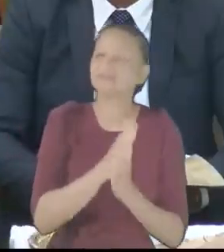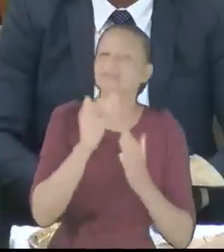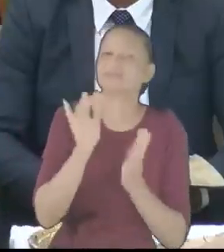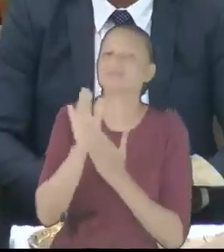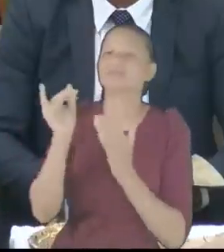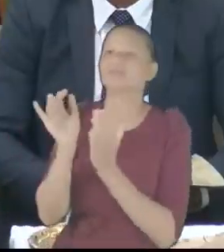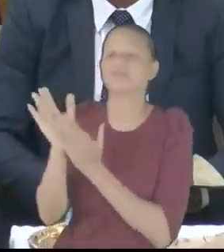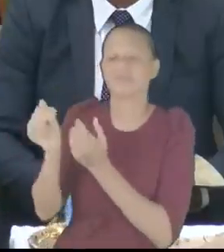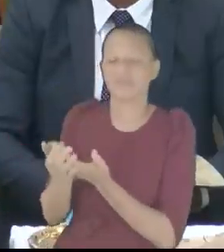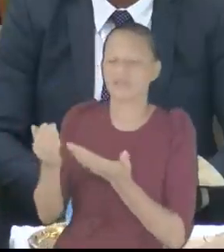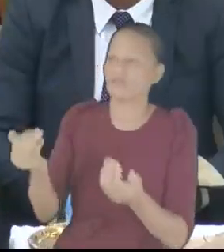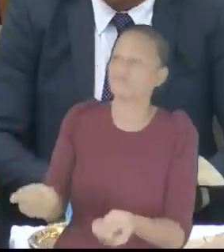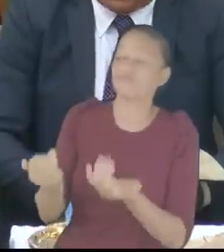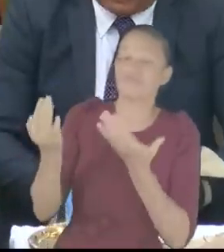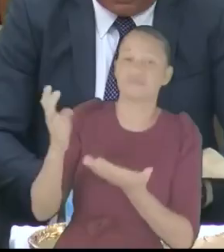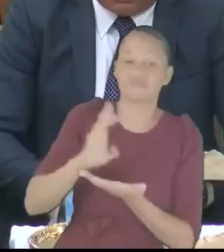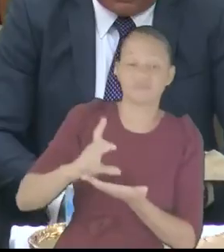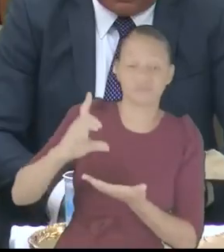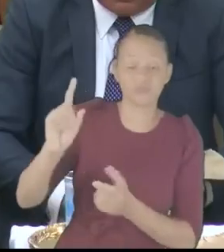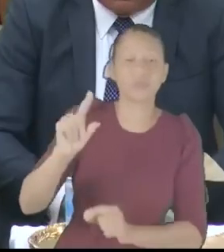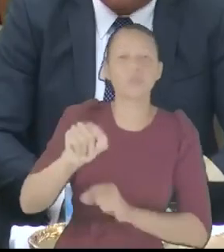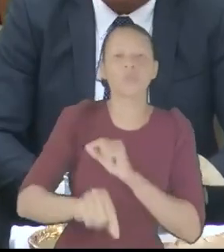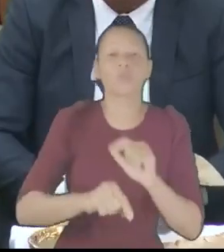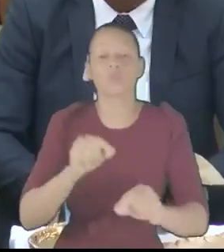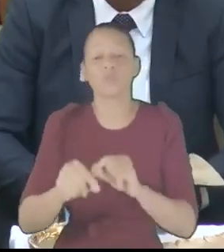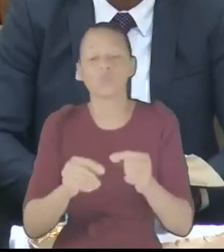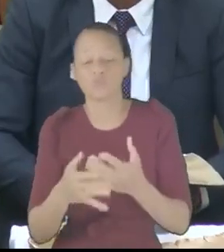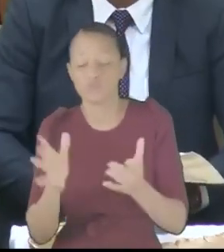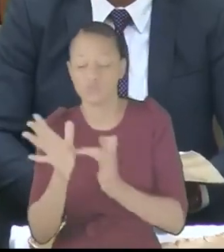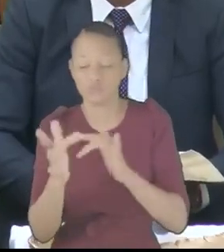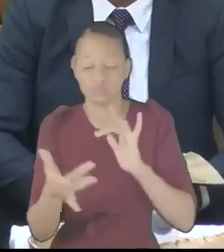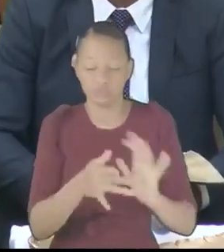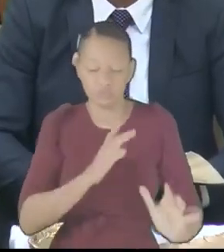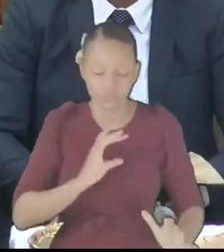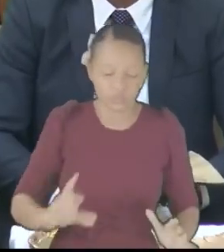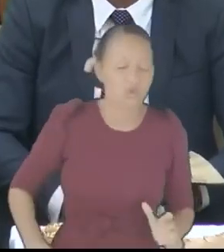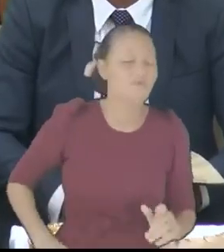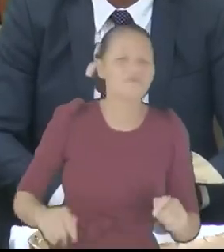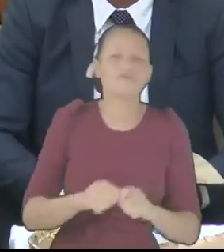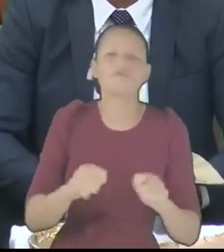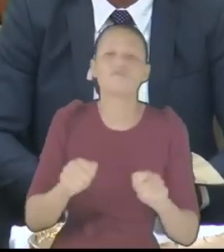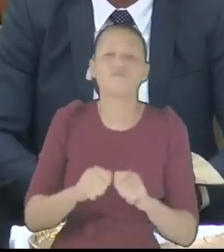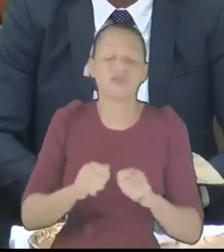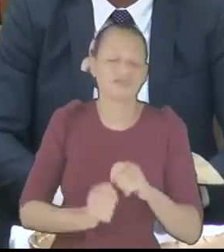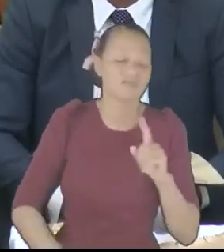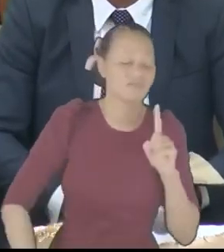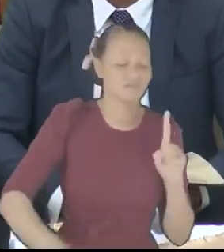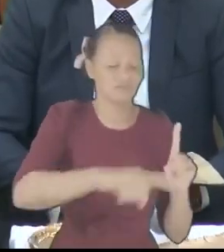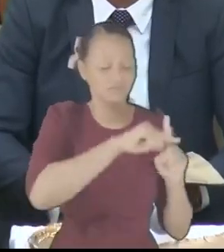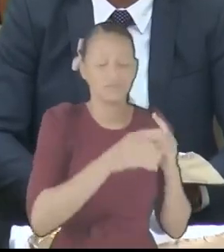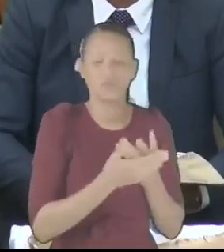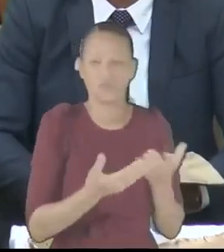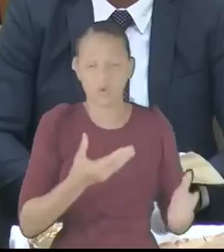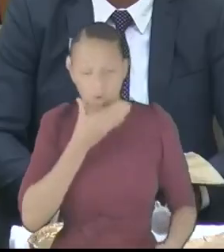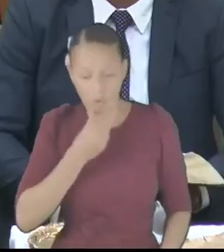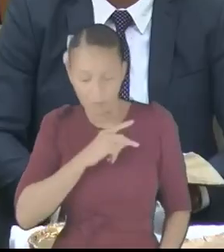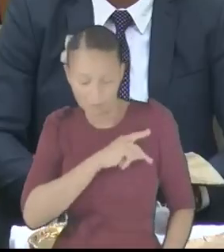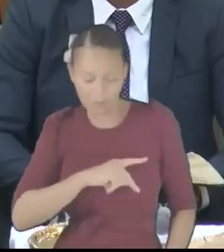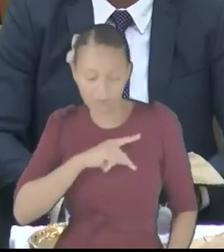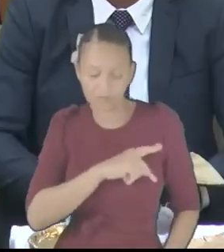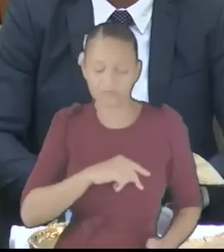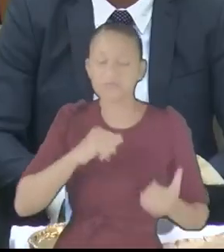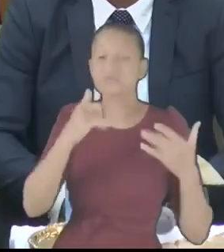Louvado seja Deus. Aí o que foi que Jesus fez na cruz? É isso que Paulo está dizendo.